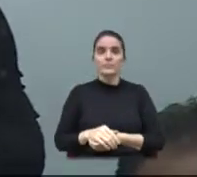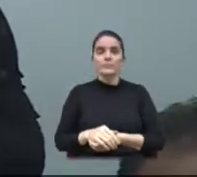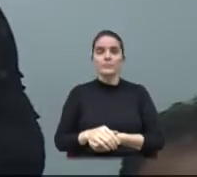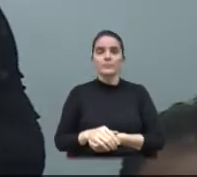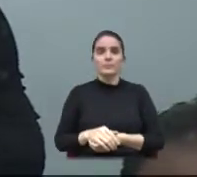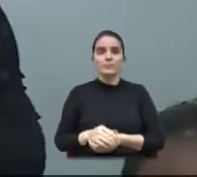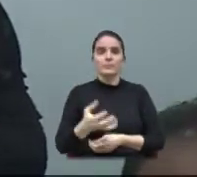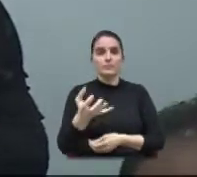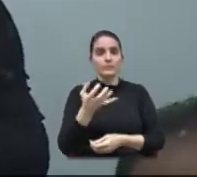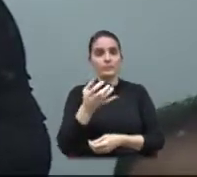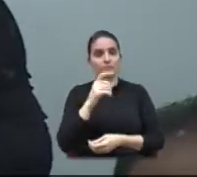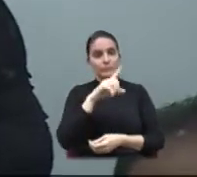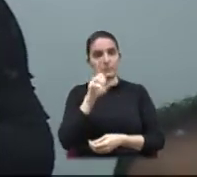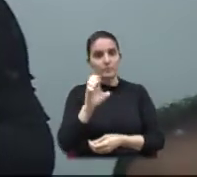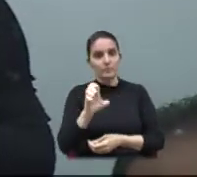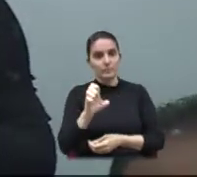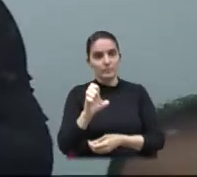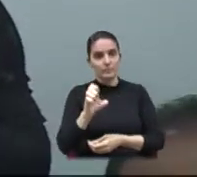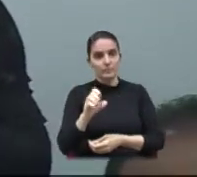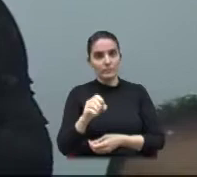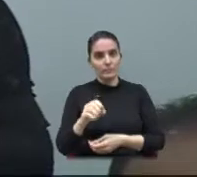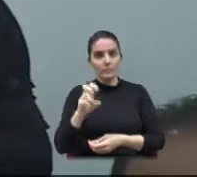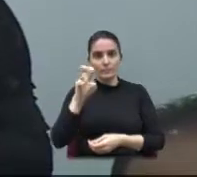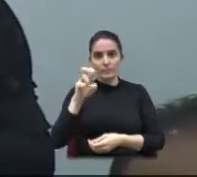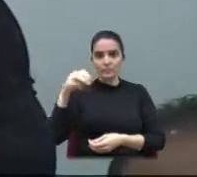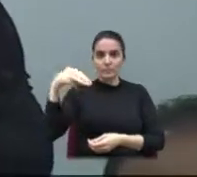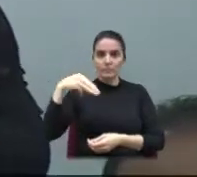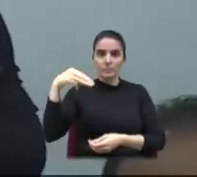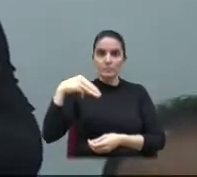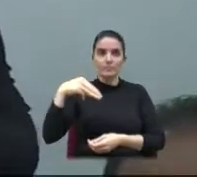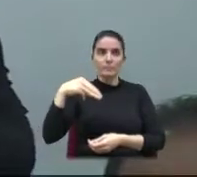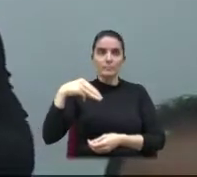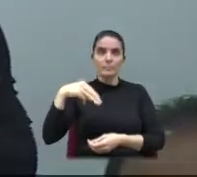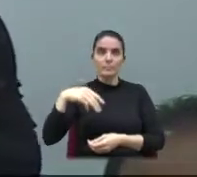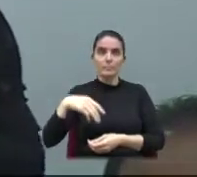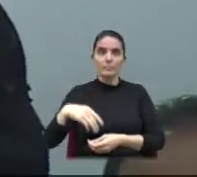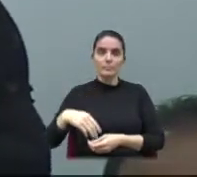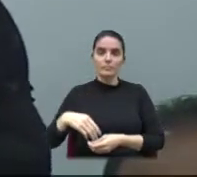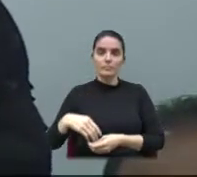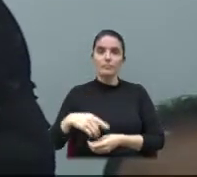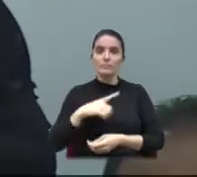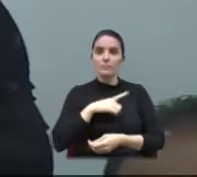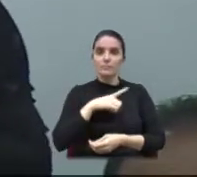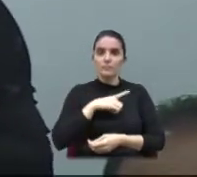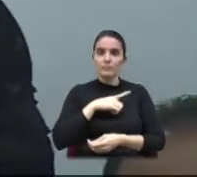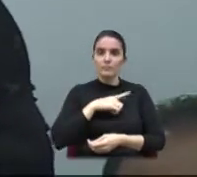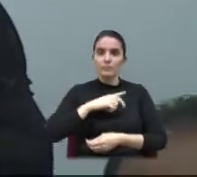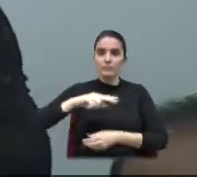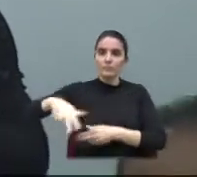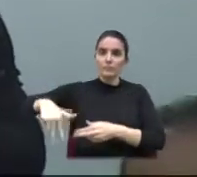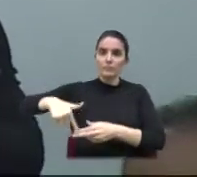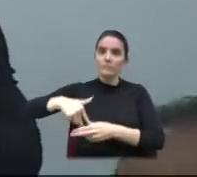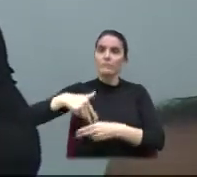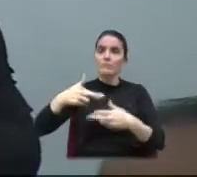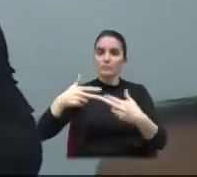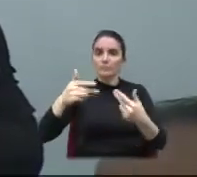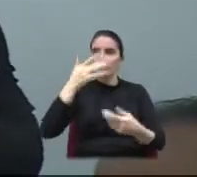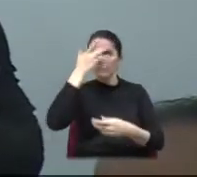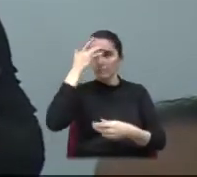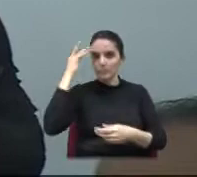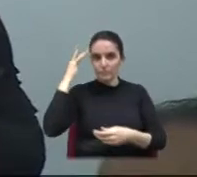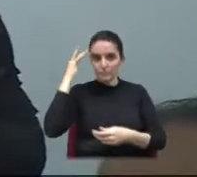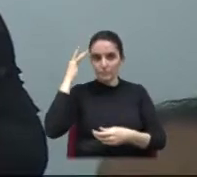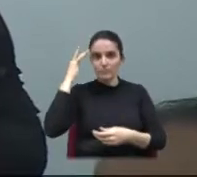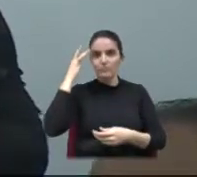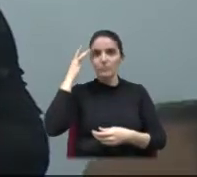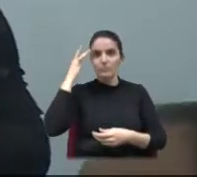senhor pudesse abrir esse espaço de 5 minutos para que a gente pudesse ouvir a munícipe, que já tem vários munícipes aí que vieram,